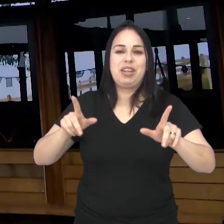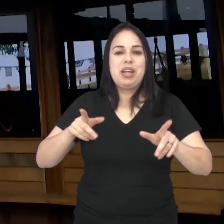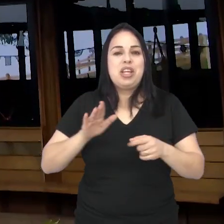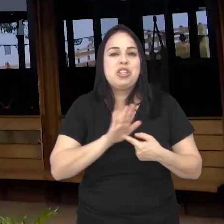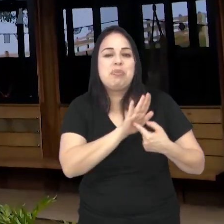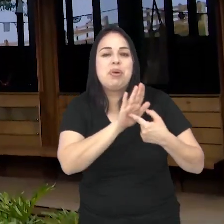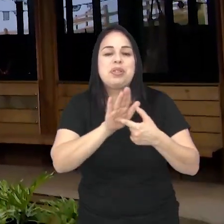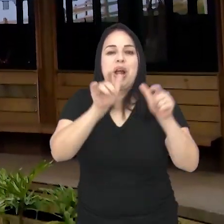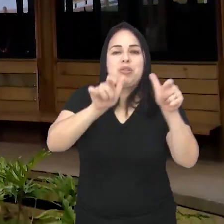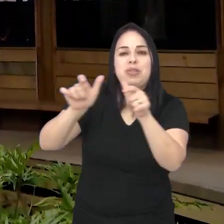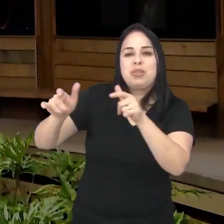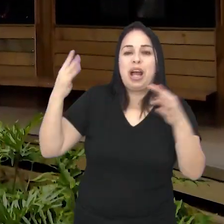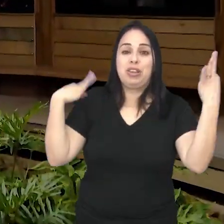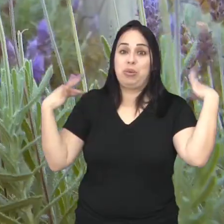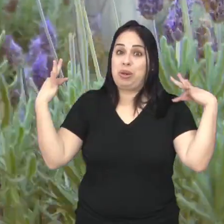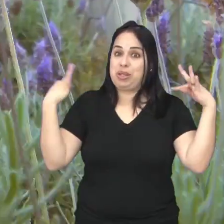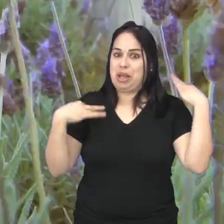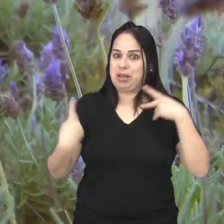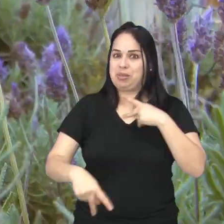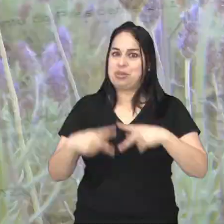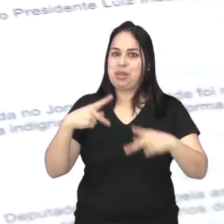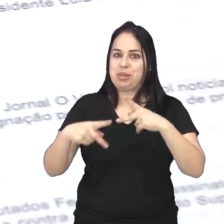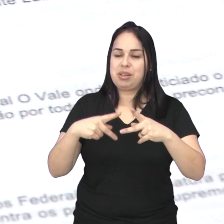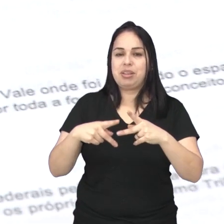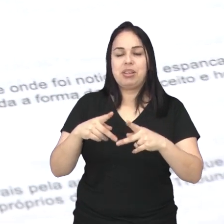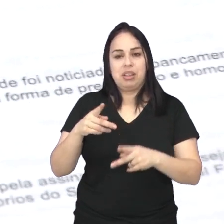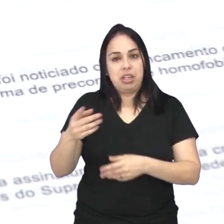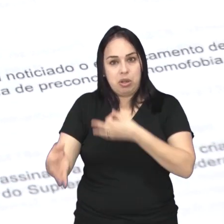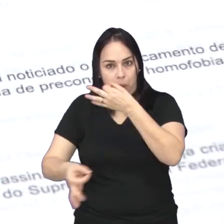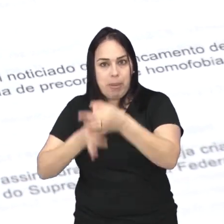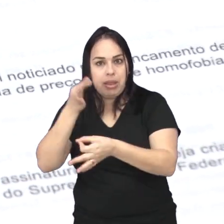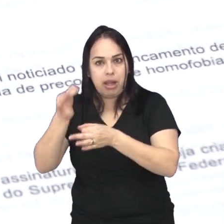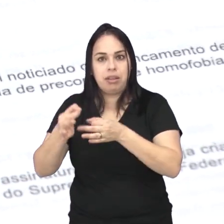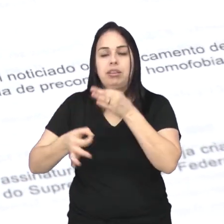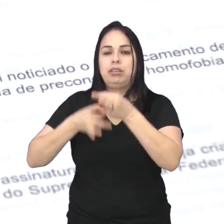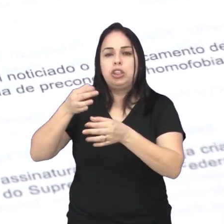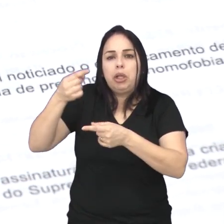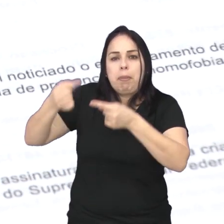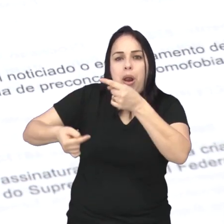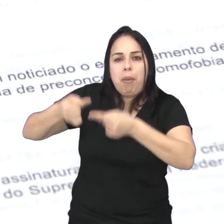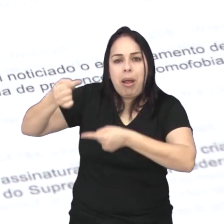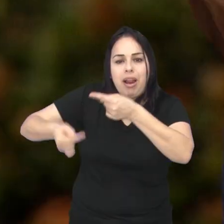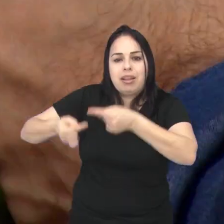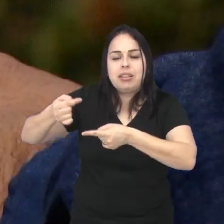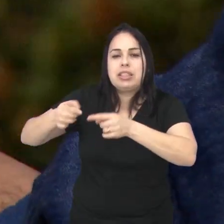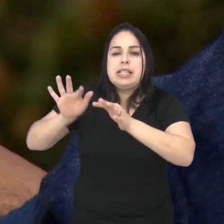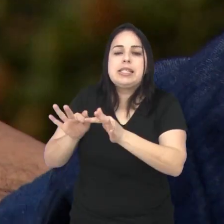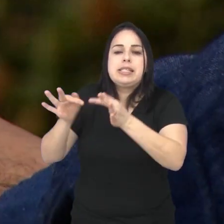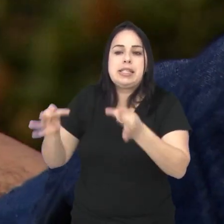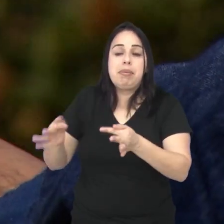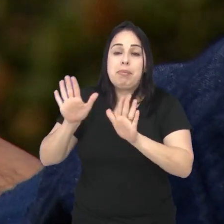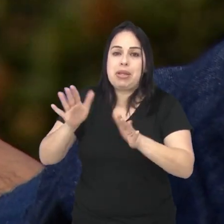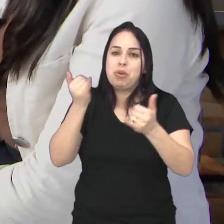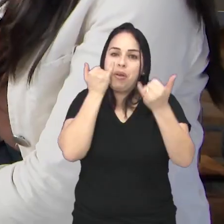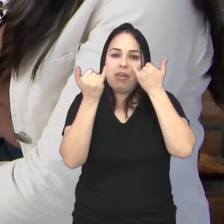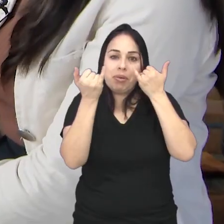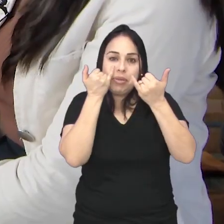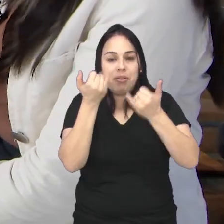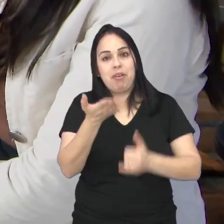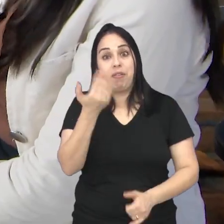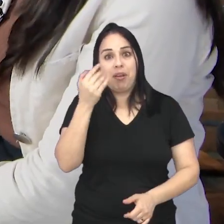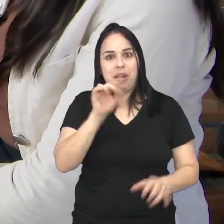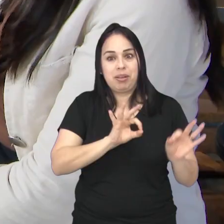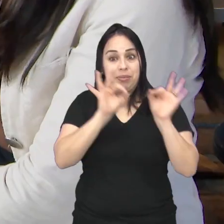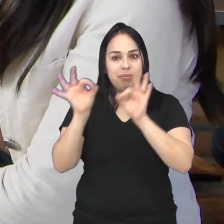mostrar curiosidades e pontos turísticos de São José e também comentar sobre política de uma forma simples, mas com muita informação.